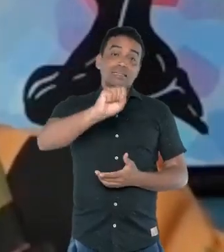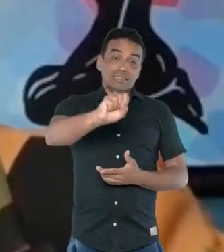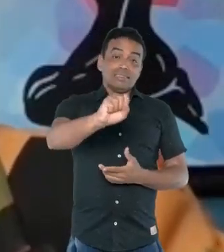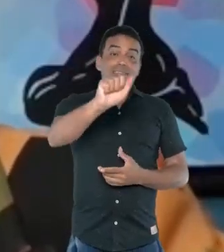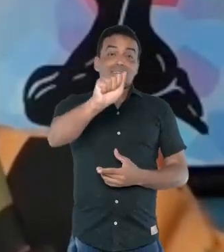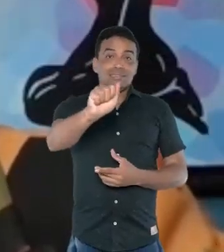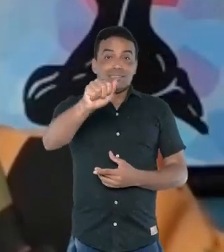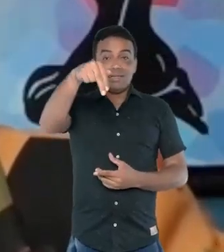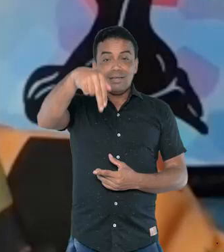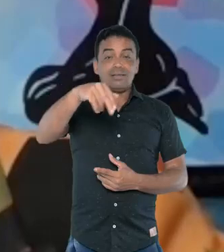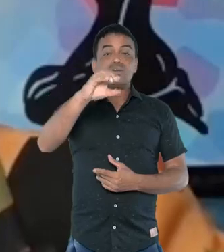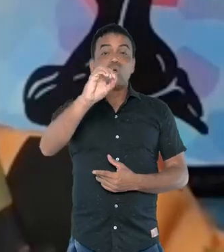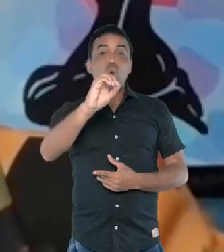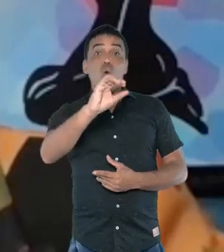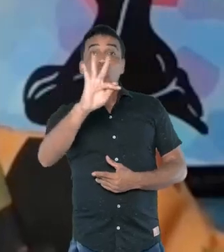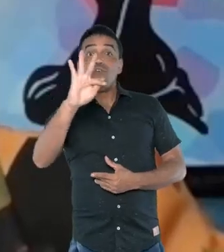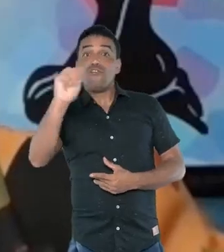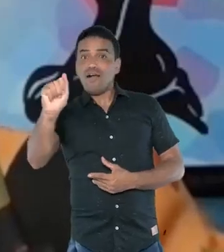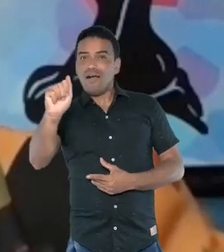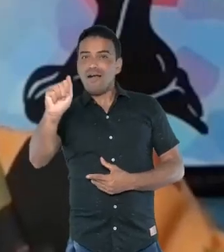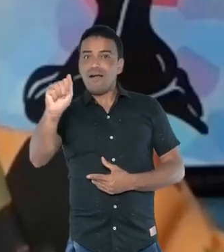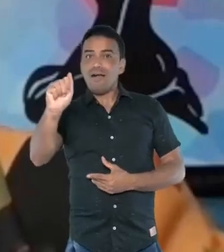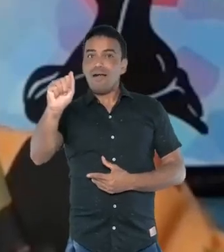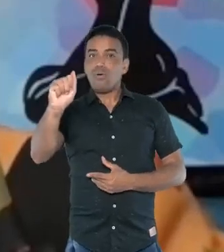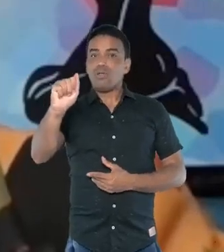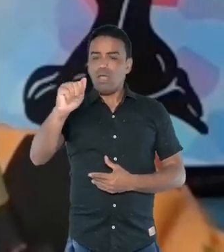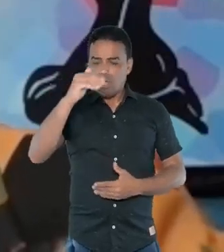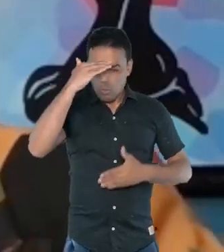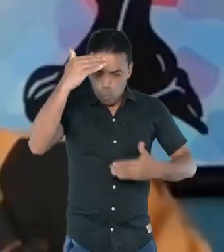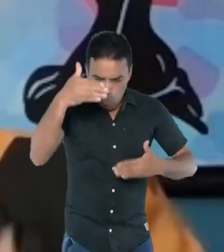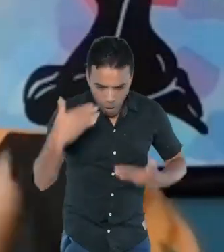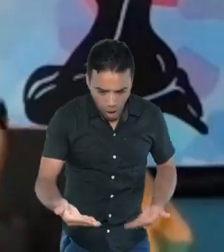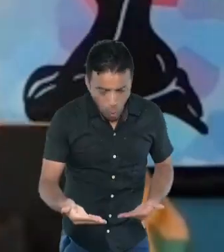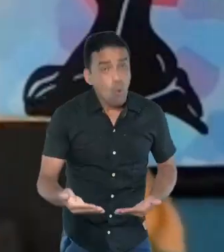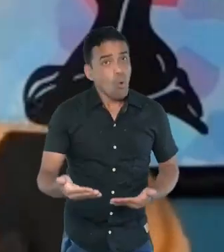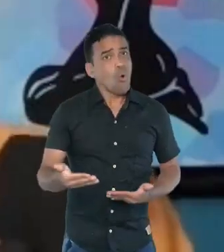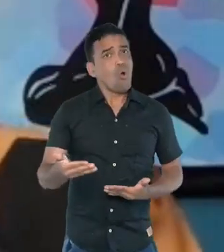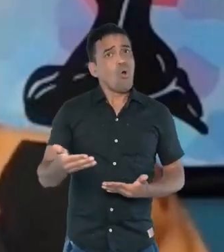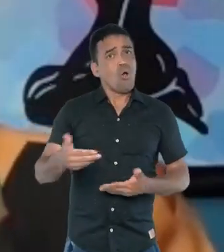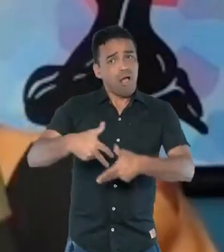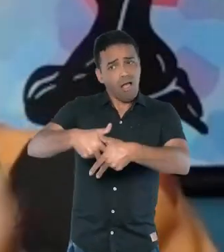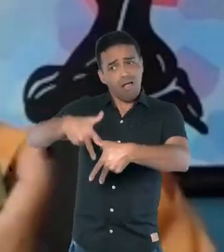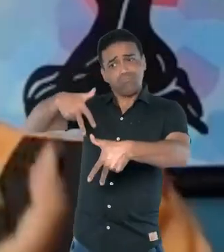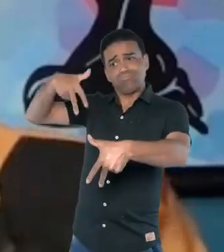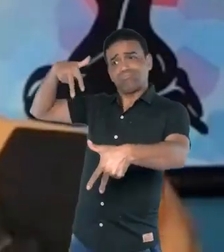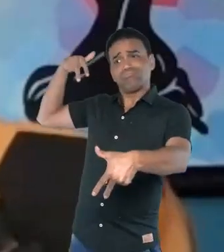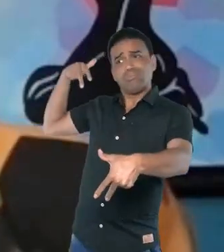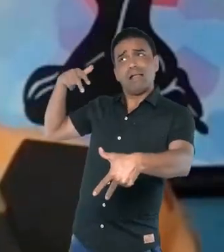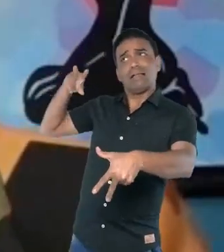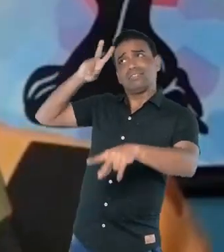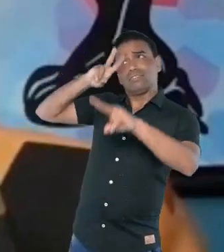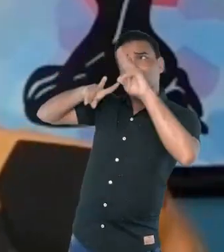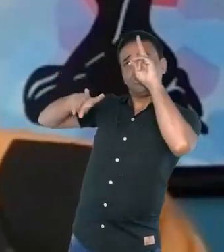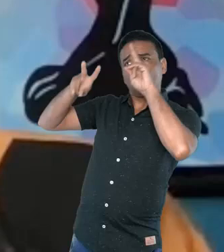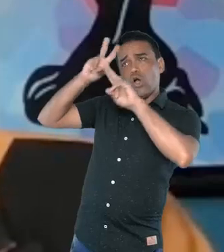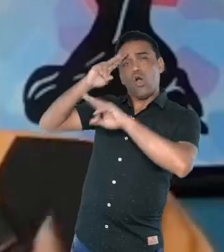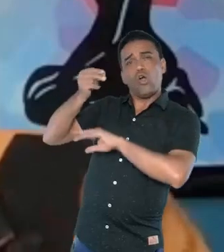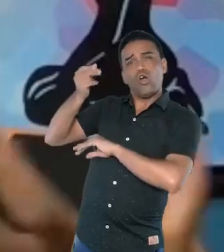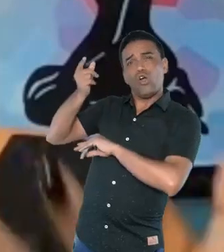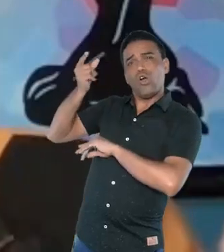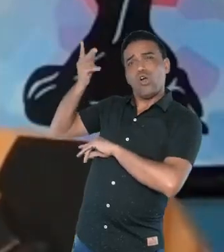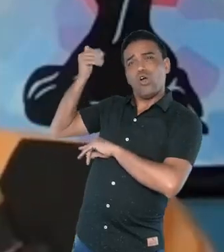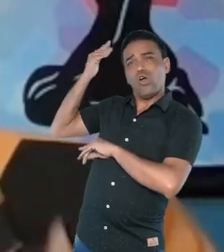essa responsabilidade com uma honra ao legado, uma honra à história, às histórias, né, no